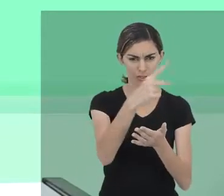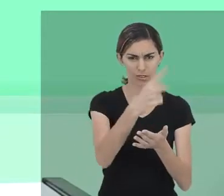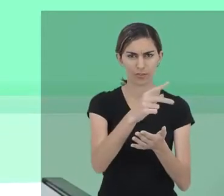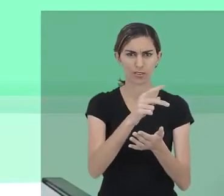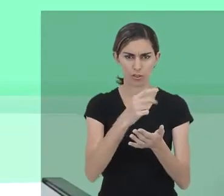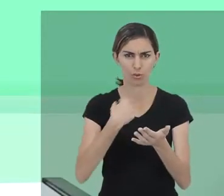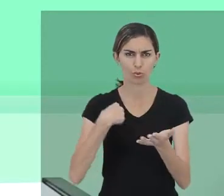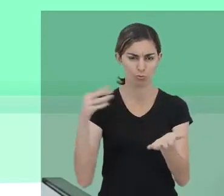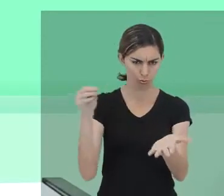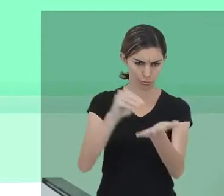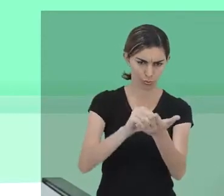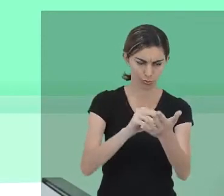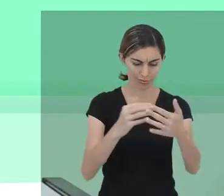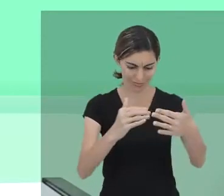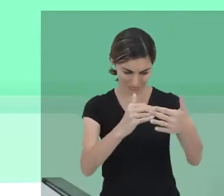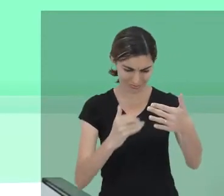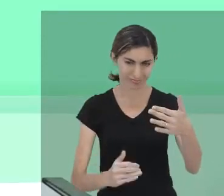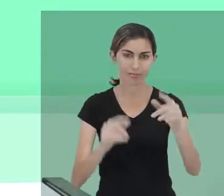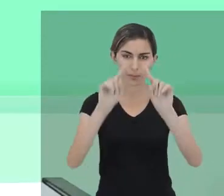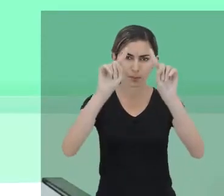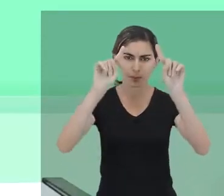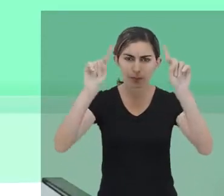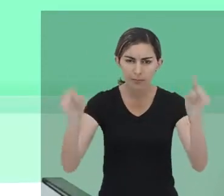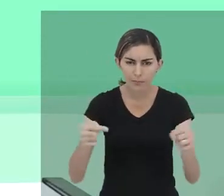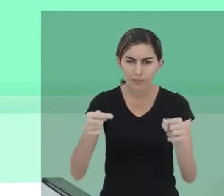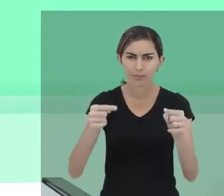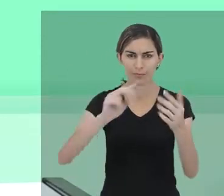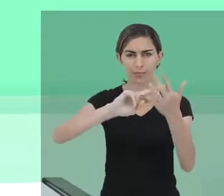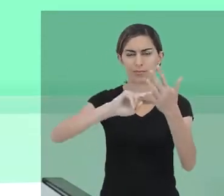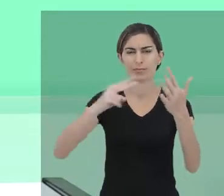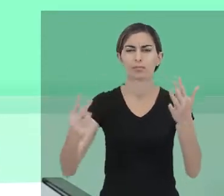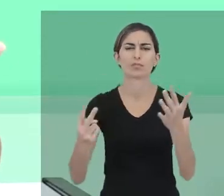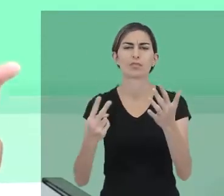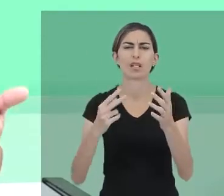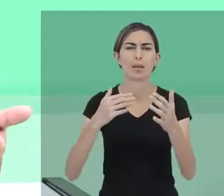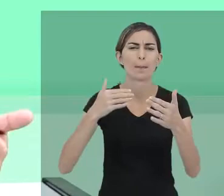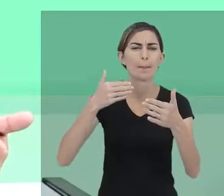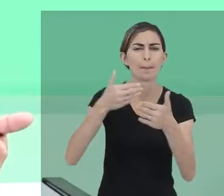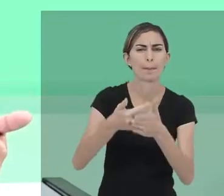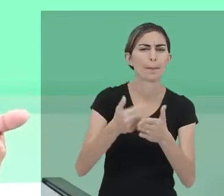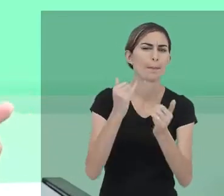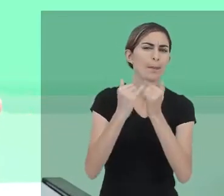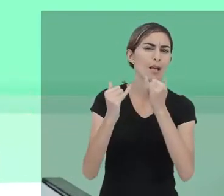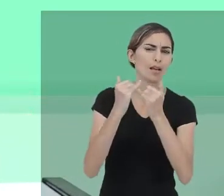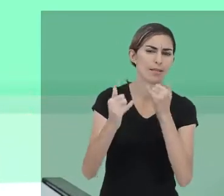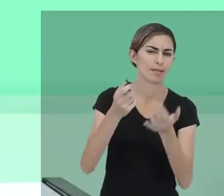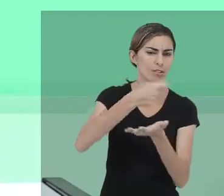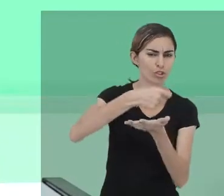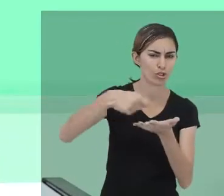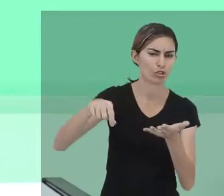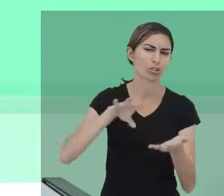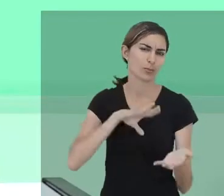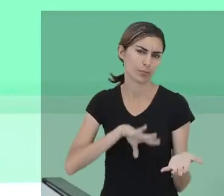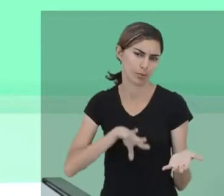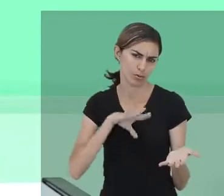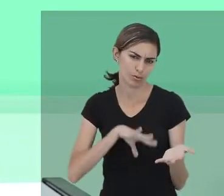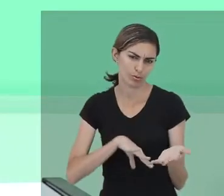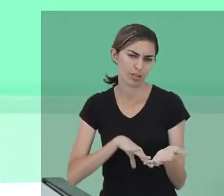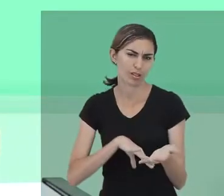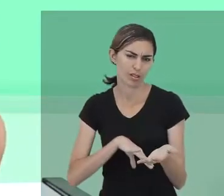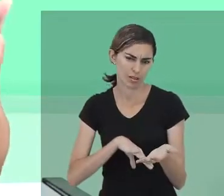vocês, eu coloquei embaixo, entre parênteses, a pronúncia aproximada escrito em português.